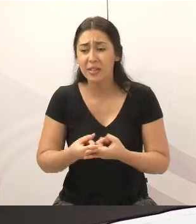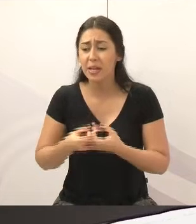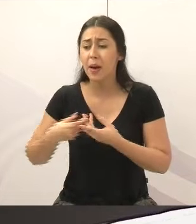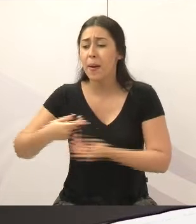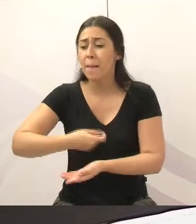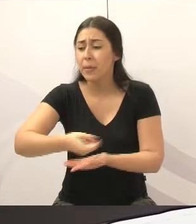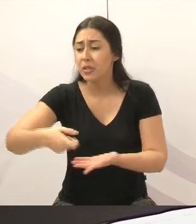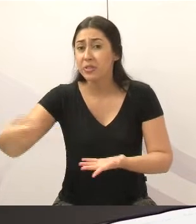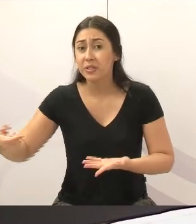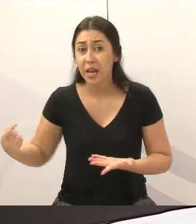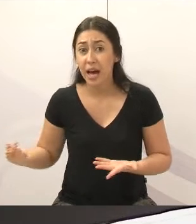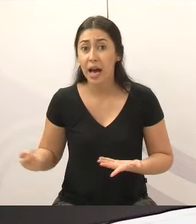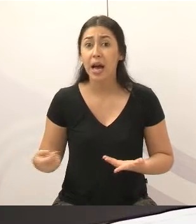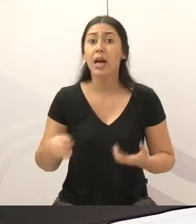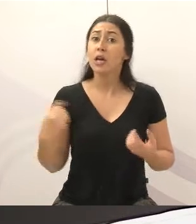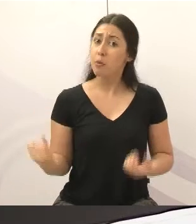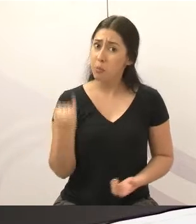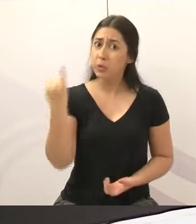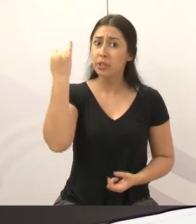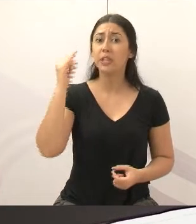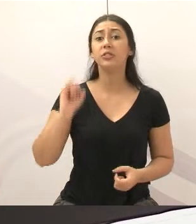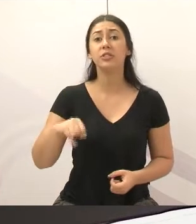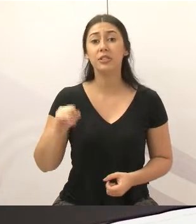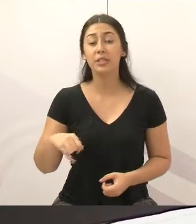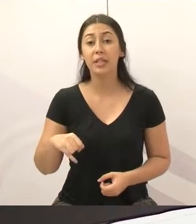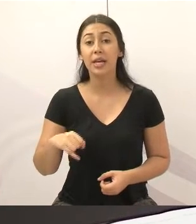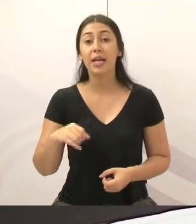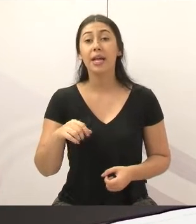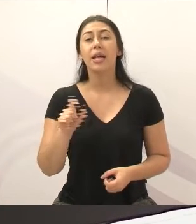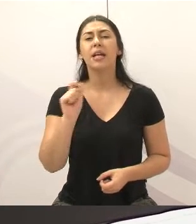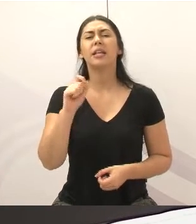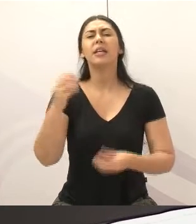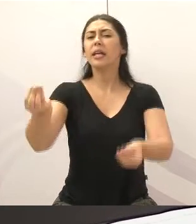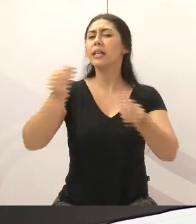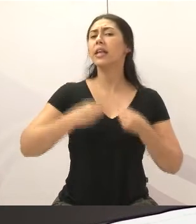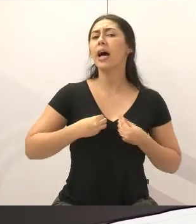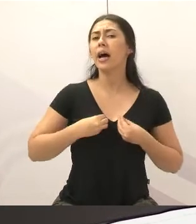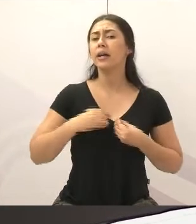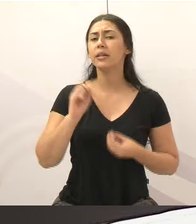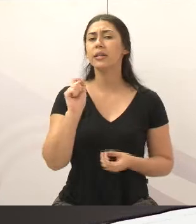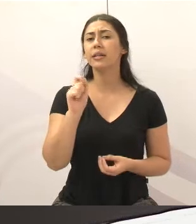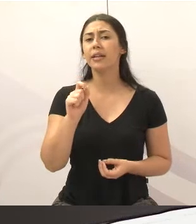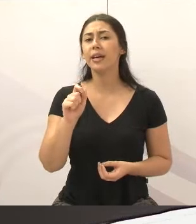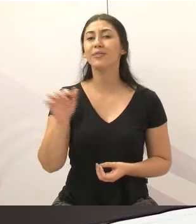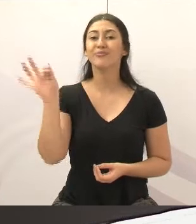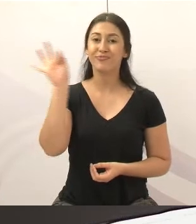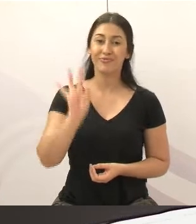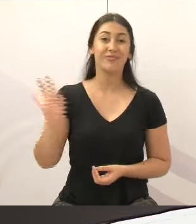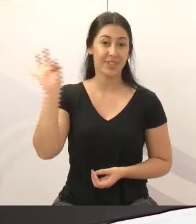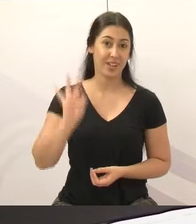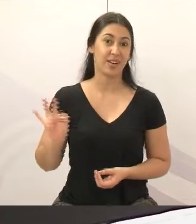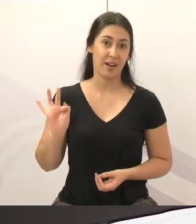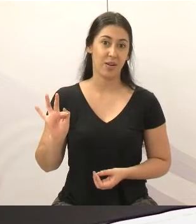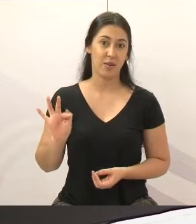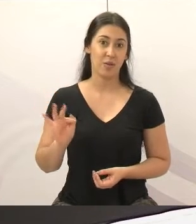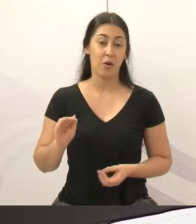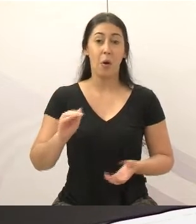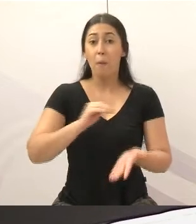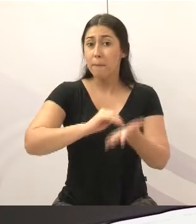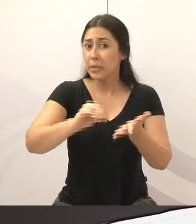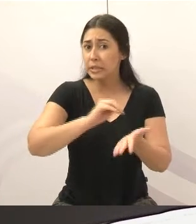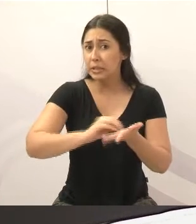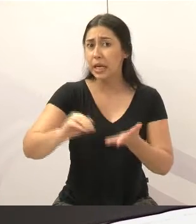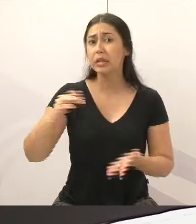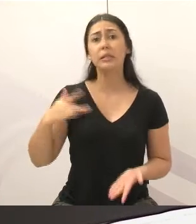federal. Quem manda os preservativos para os postos de saúde é o Ministério da Saúde. Isso não